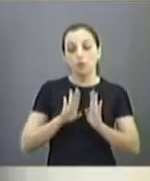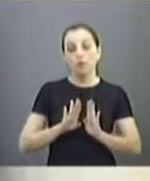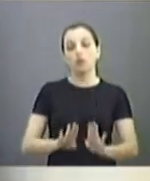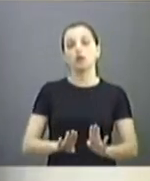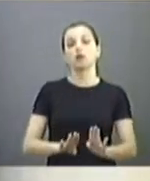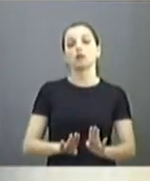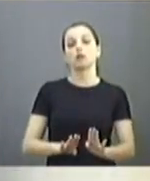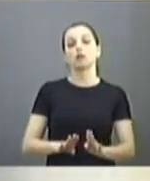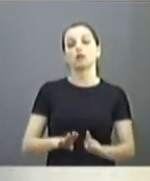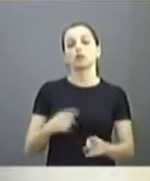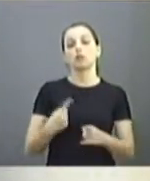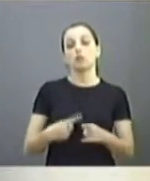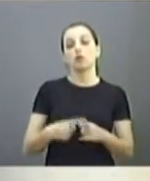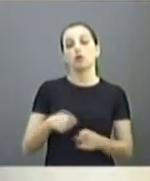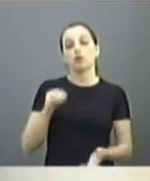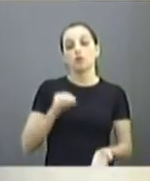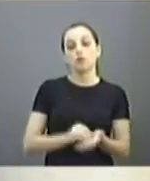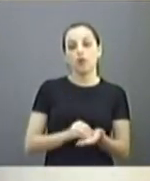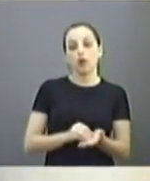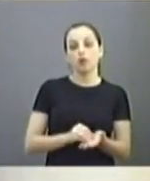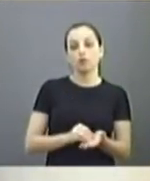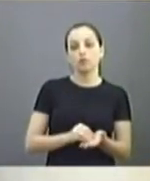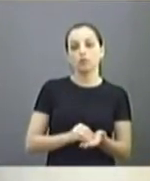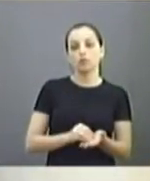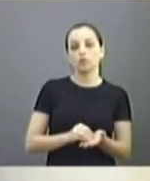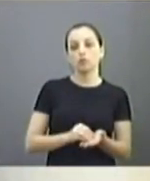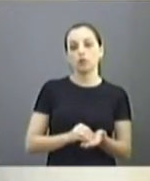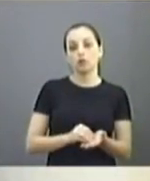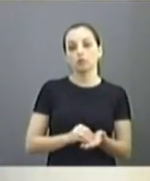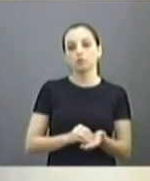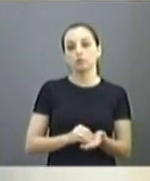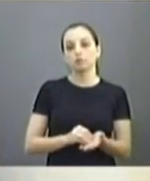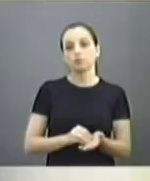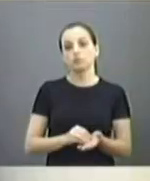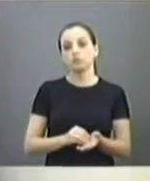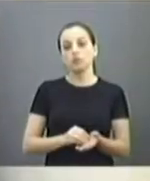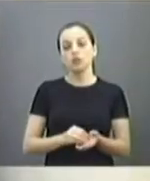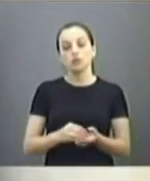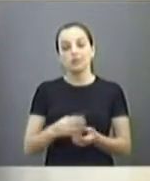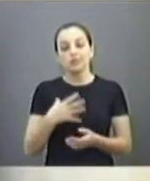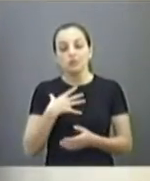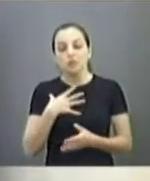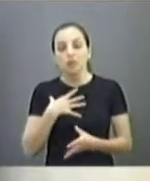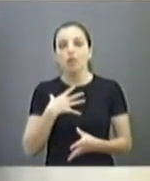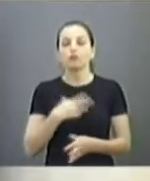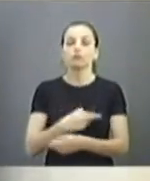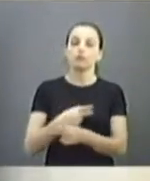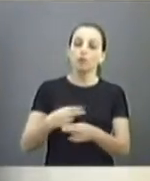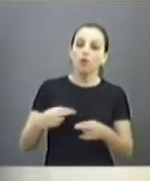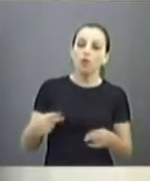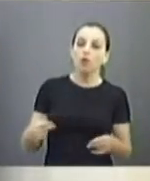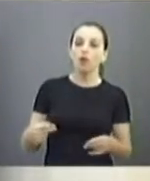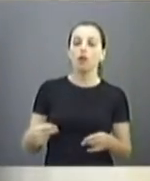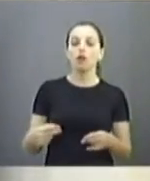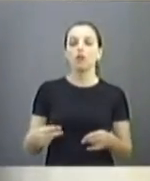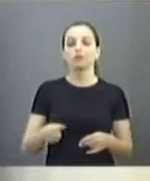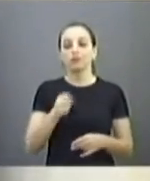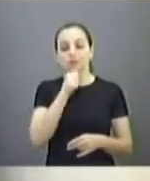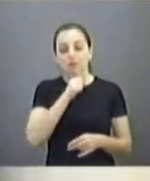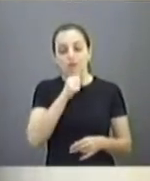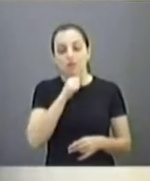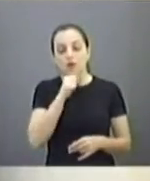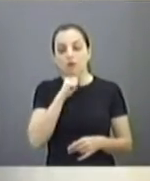de manutenção, ou porque bateram, ou porque estão totalmente sucateadas. Então,